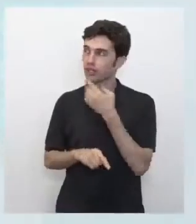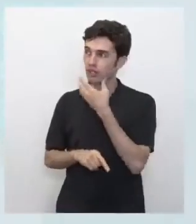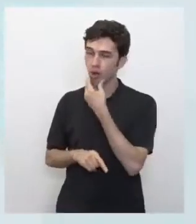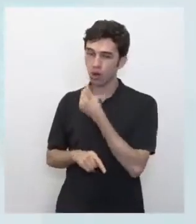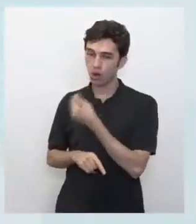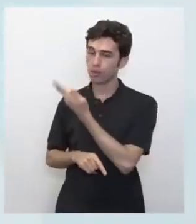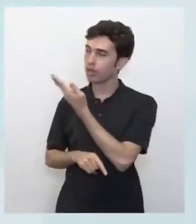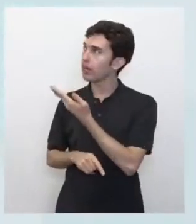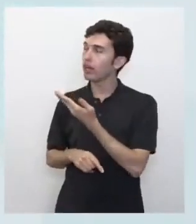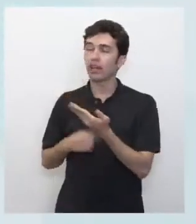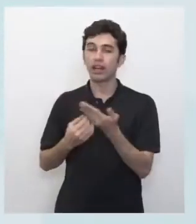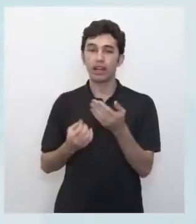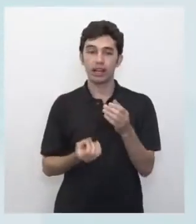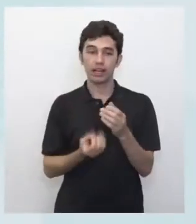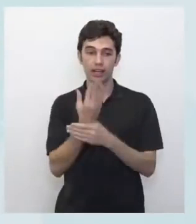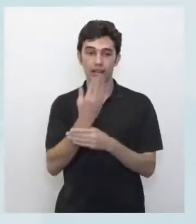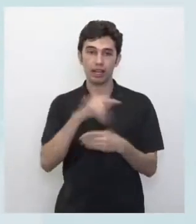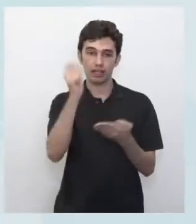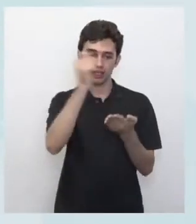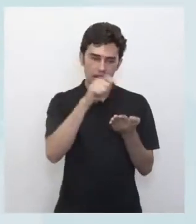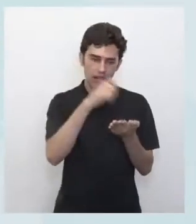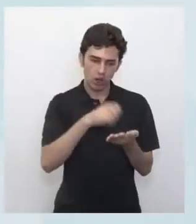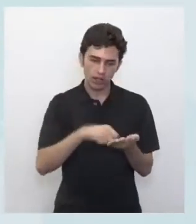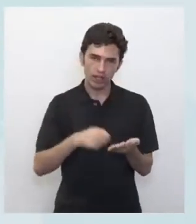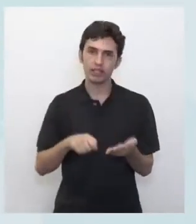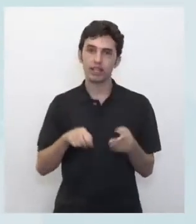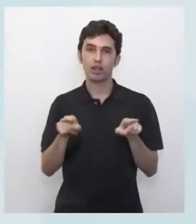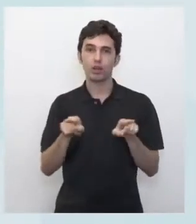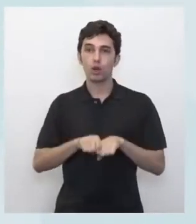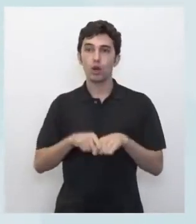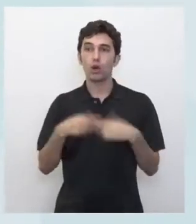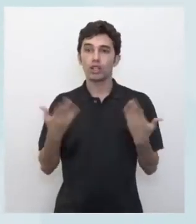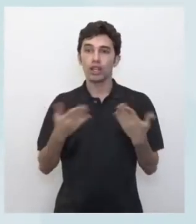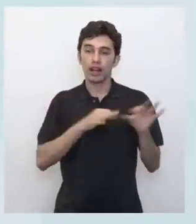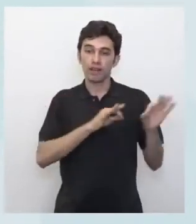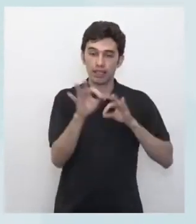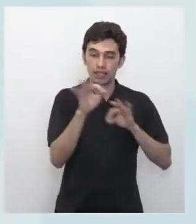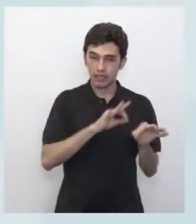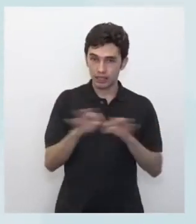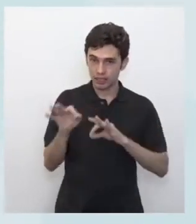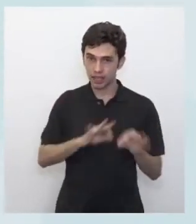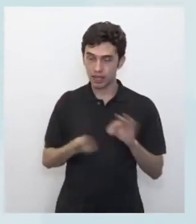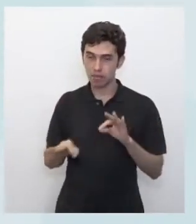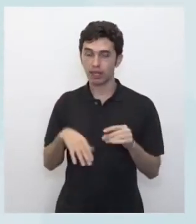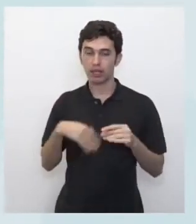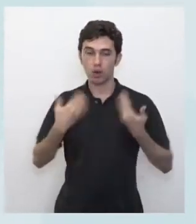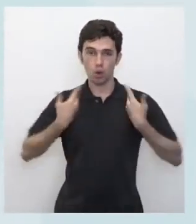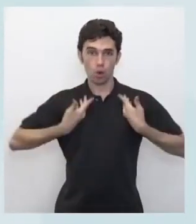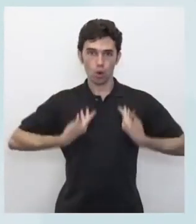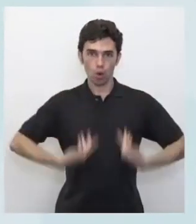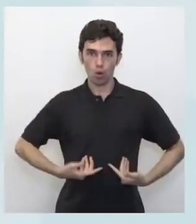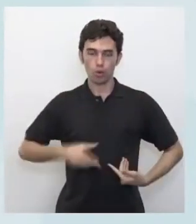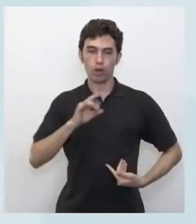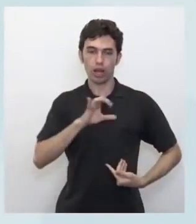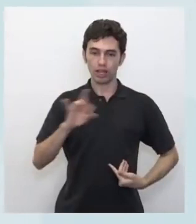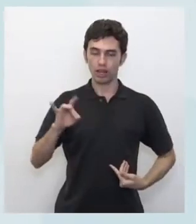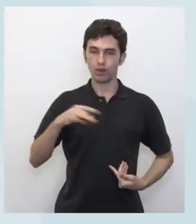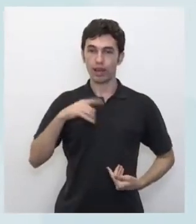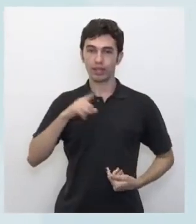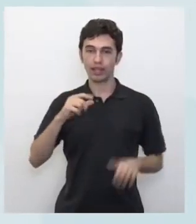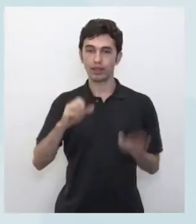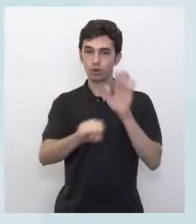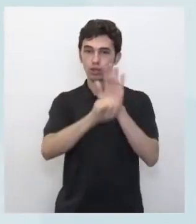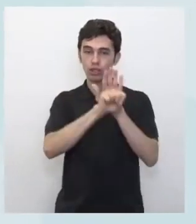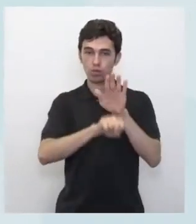de notação, a labanotação, onde ele realiza esquemas. Então, para cada parte do corpo, ele cria um símbolo e